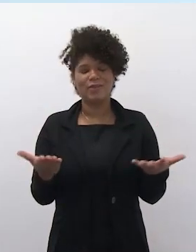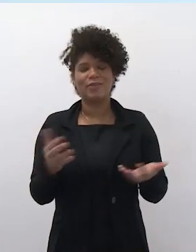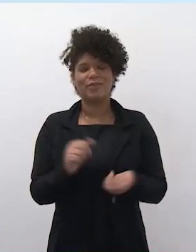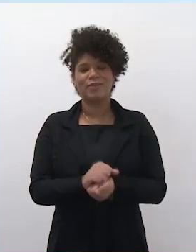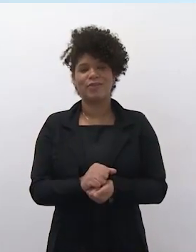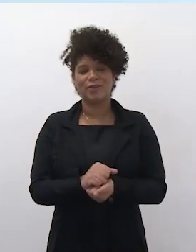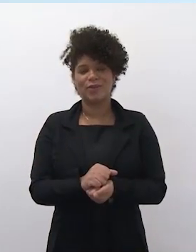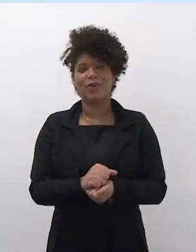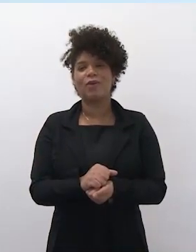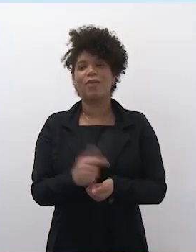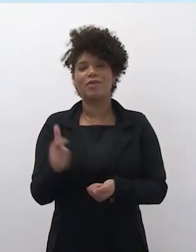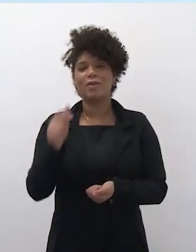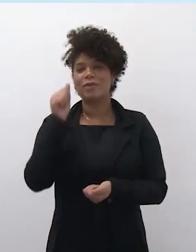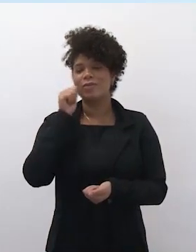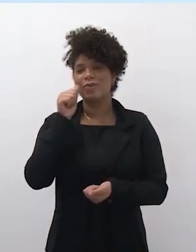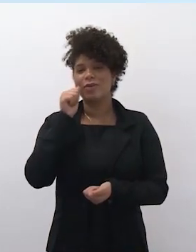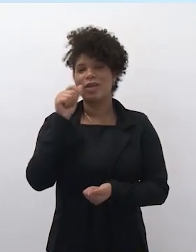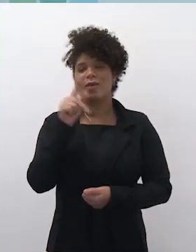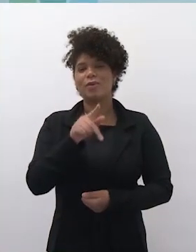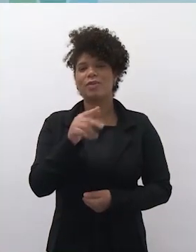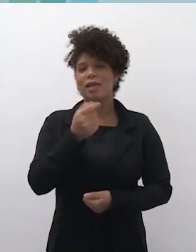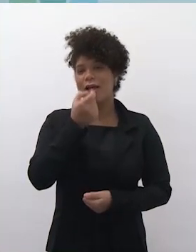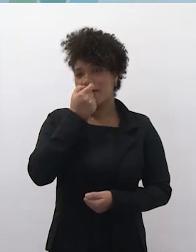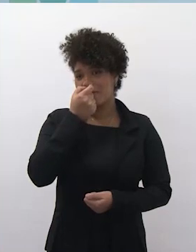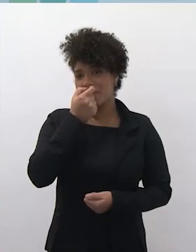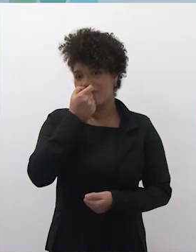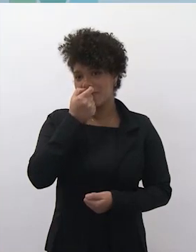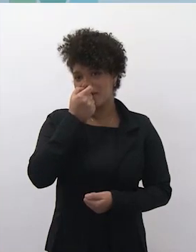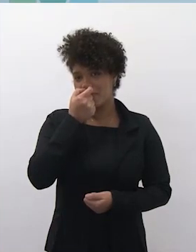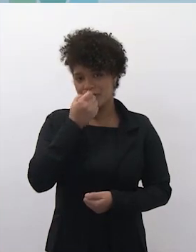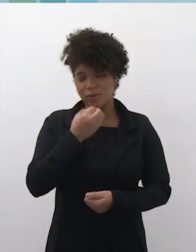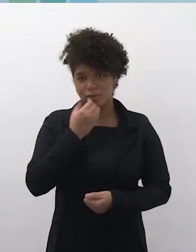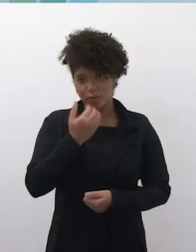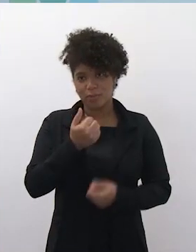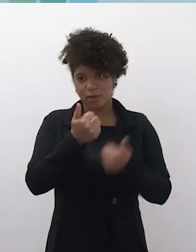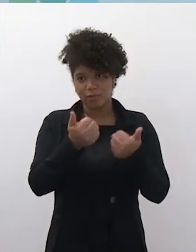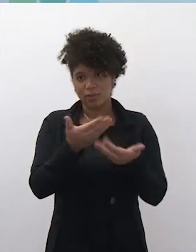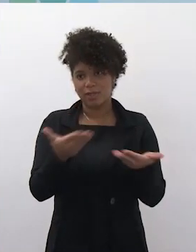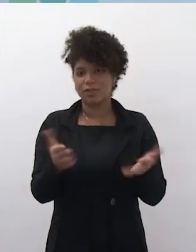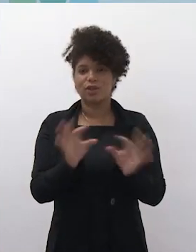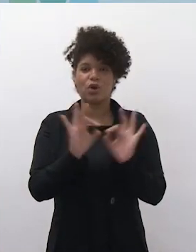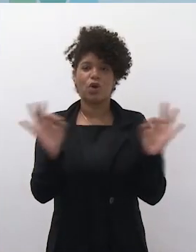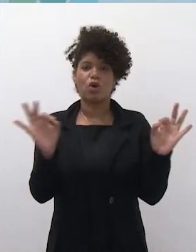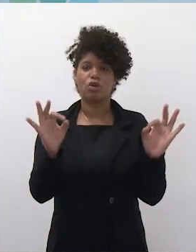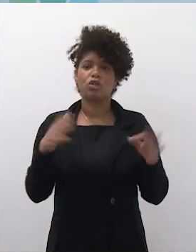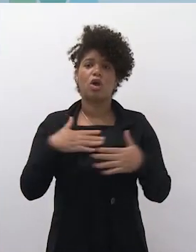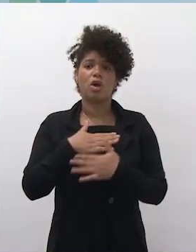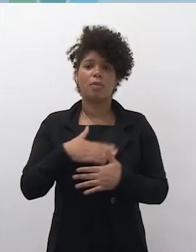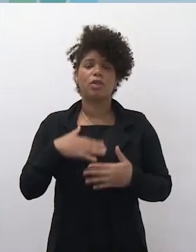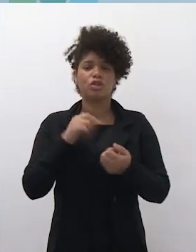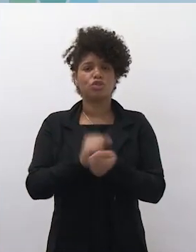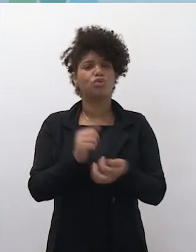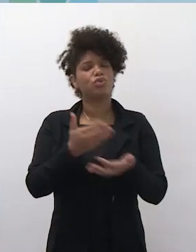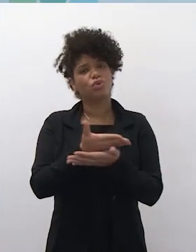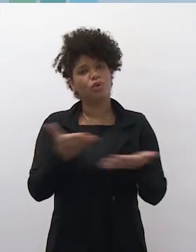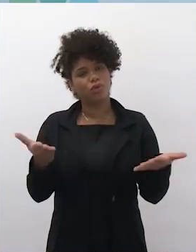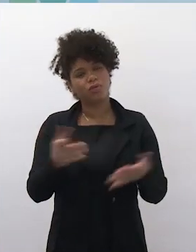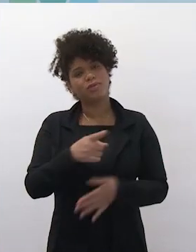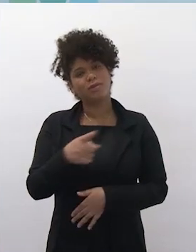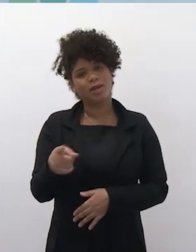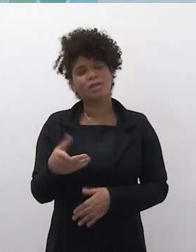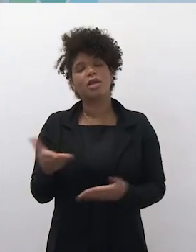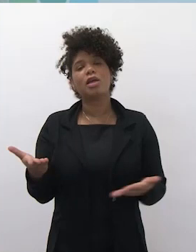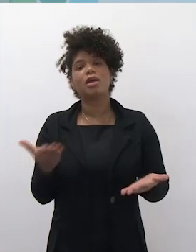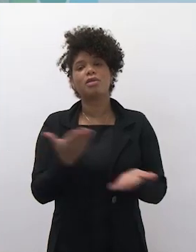aqui com a nossa queridíssima Fabi. Fabi, tudo bem com você? Tudo tranquilo, é sempre um prazer estar junto com vocês nas nossas aulas aí